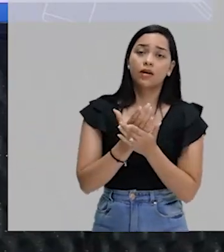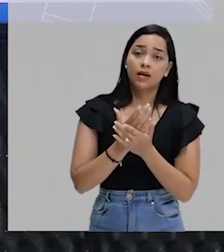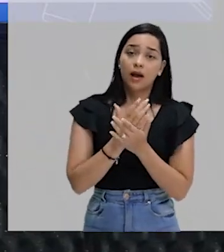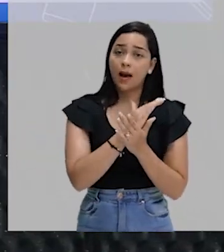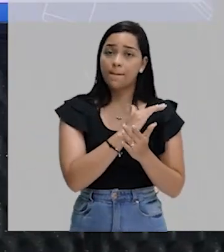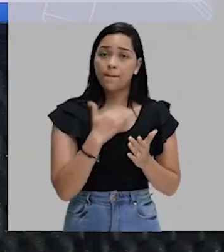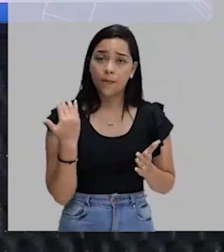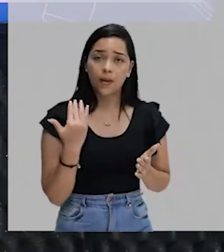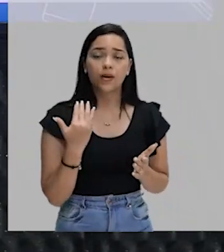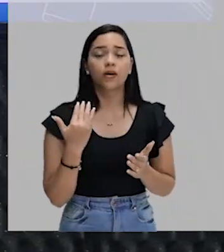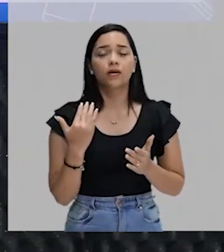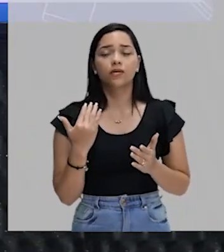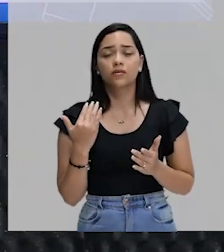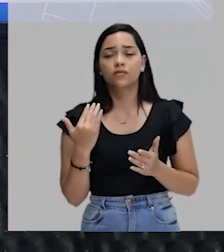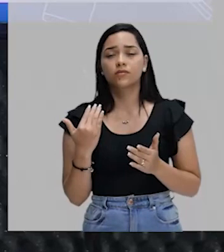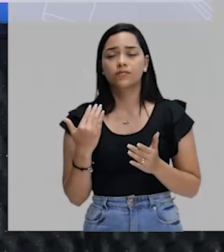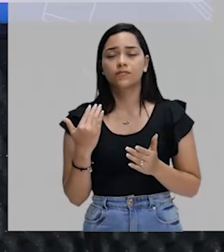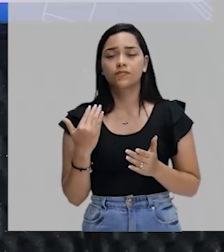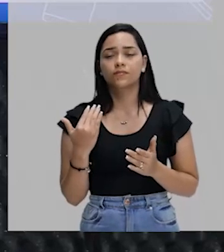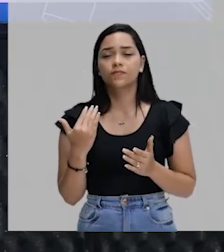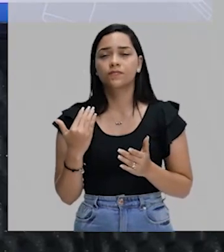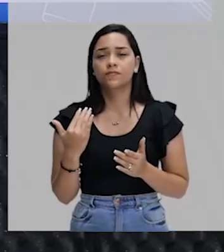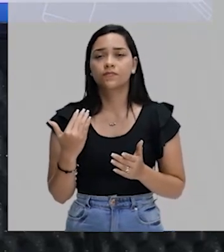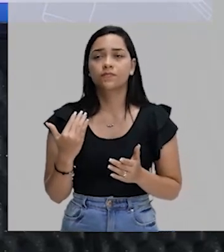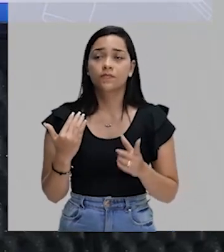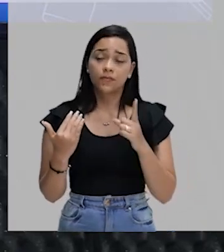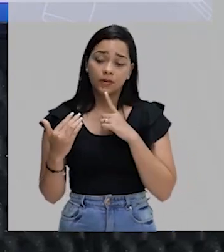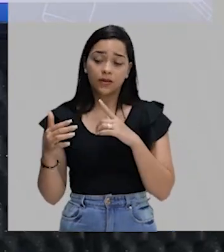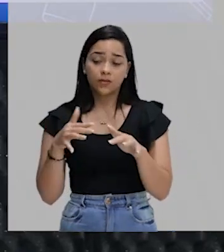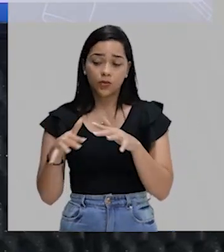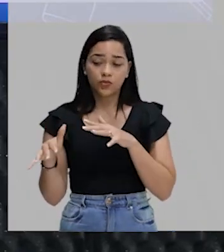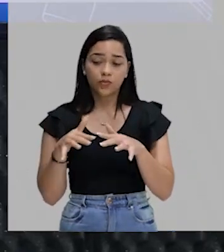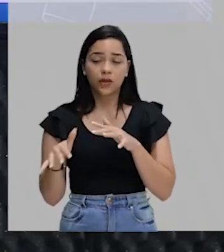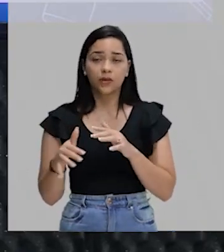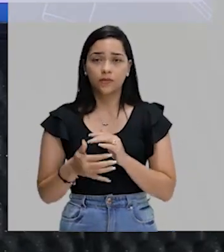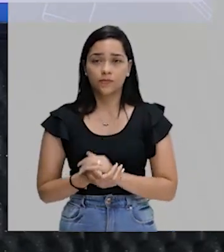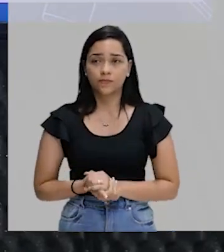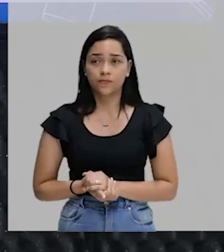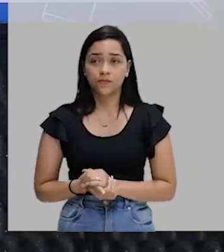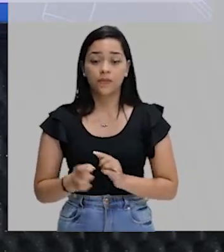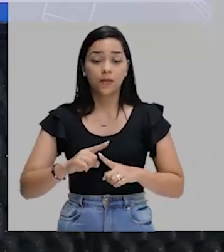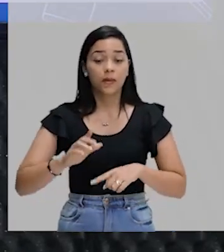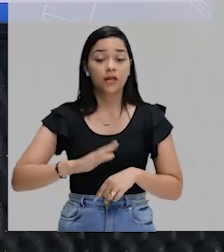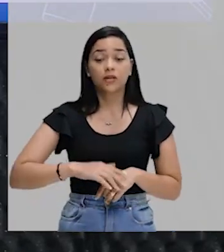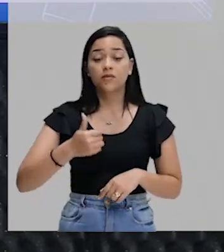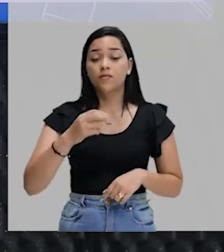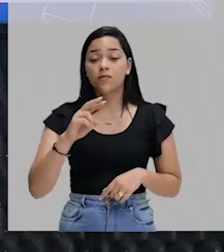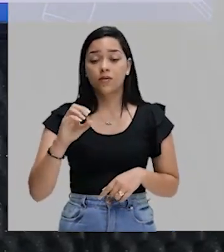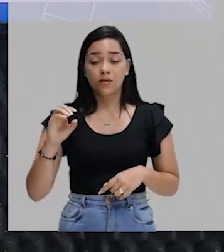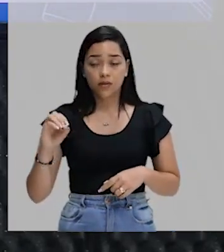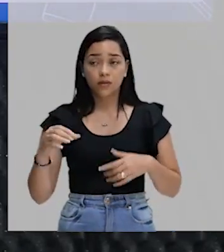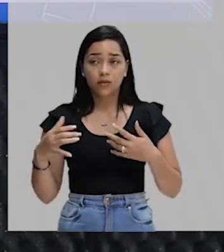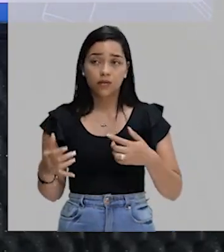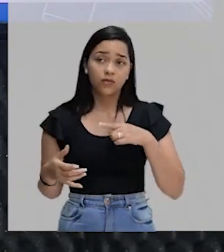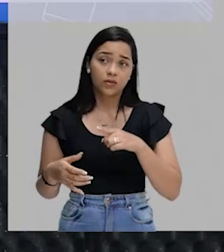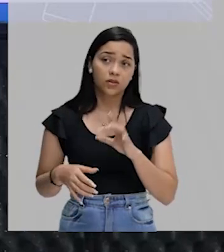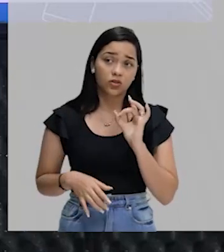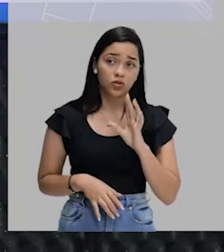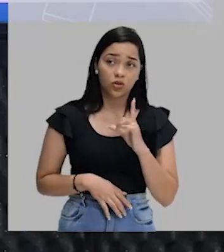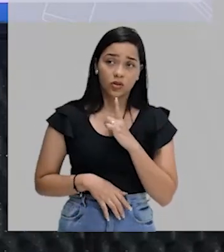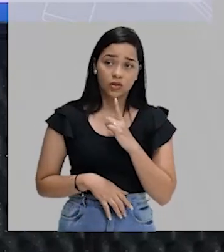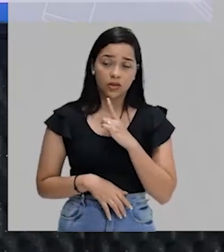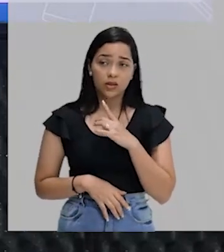que foram assassinados nesse movimento. Mais de 1.500. Enquanto você tem